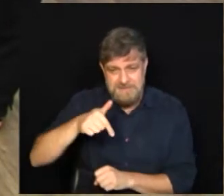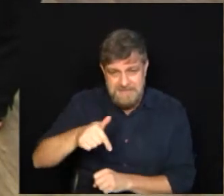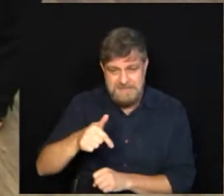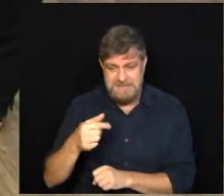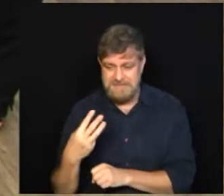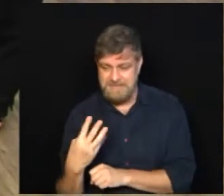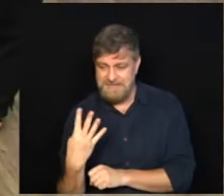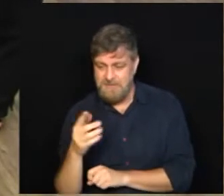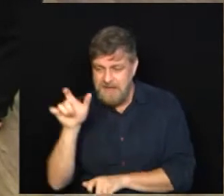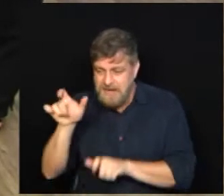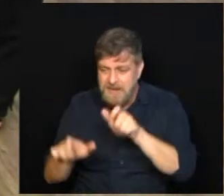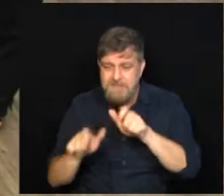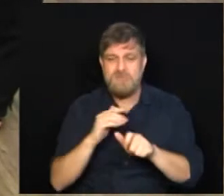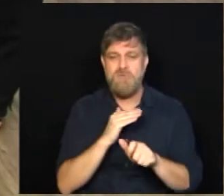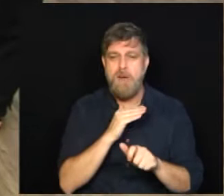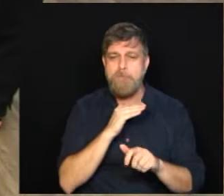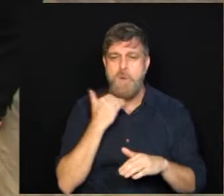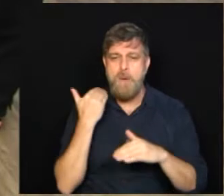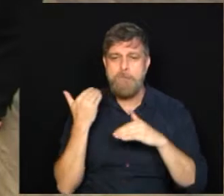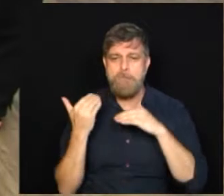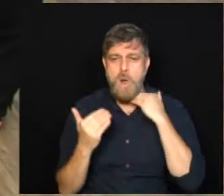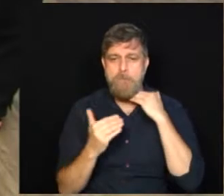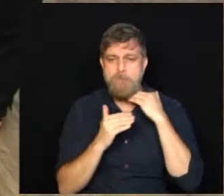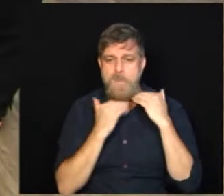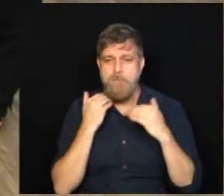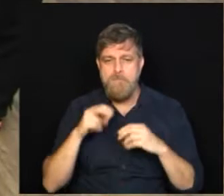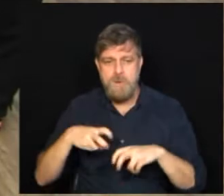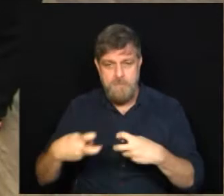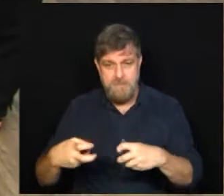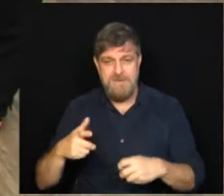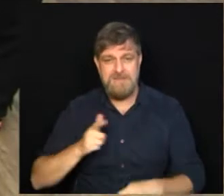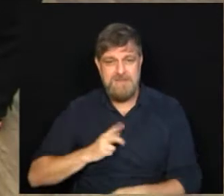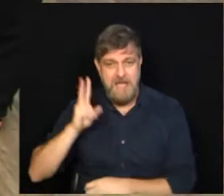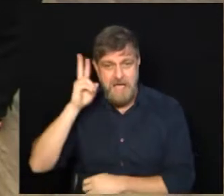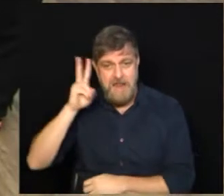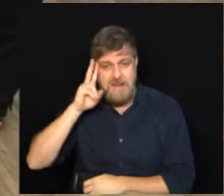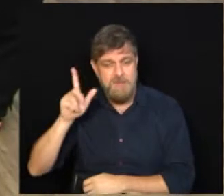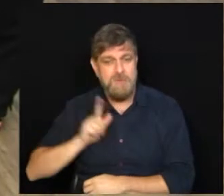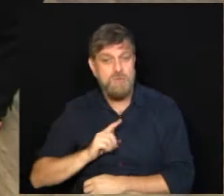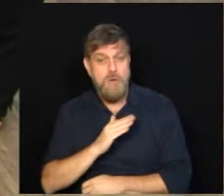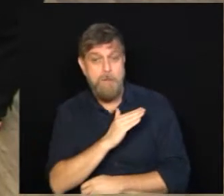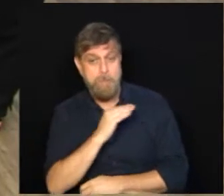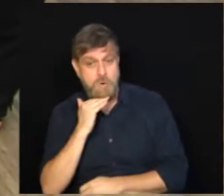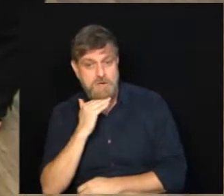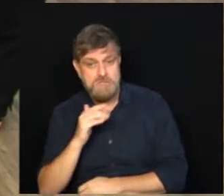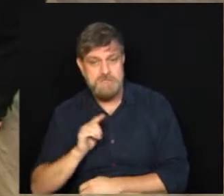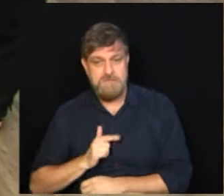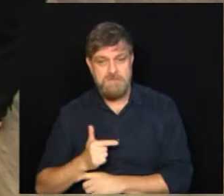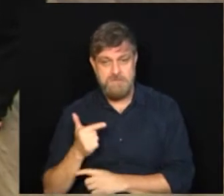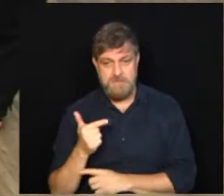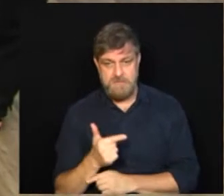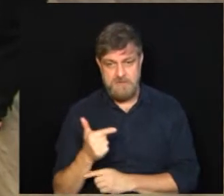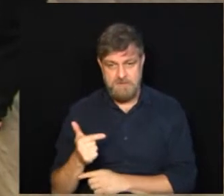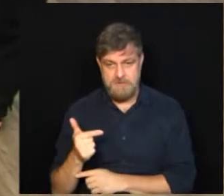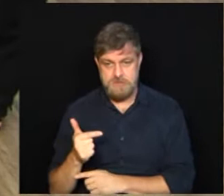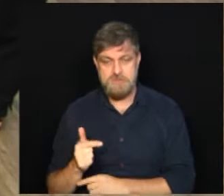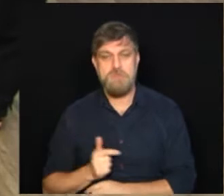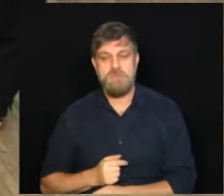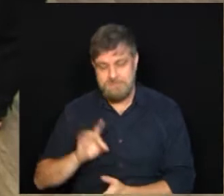1.734 mortes. Lembrando que nós tivemos aí, quando eu falo das mortes, Gabriel, 22